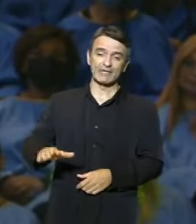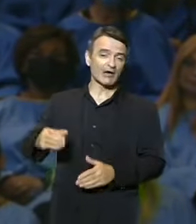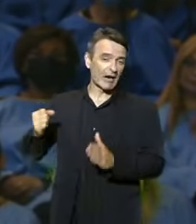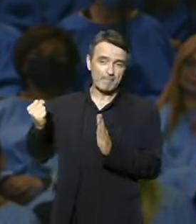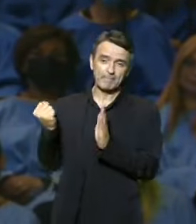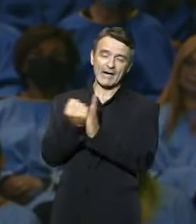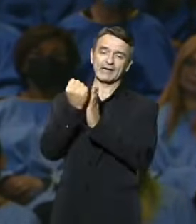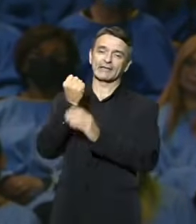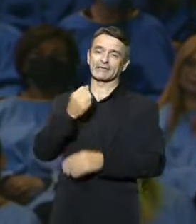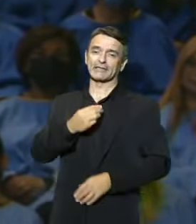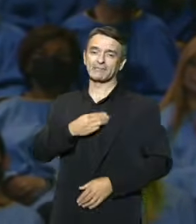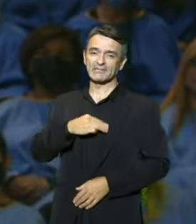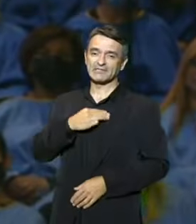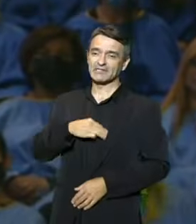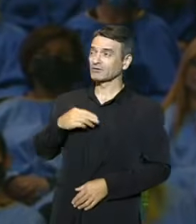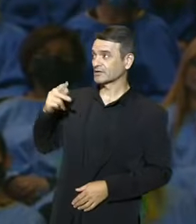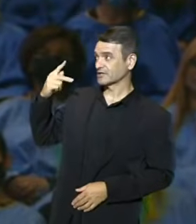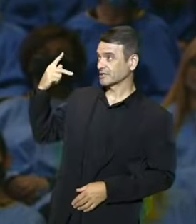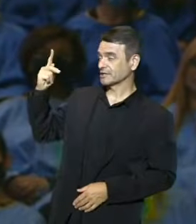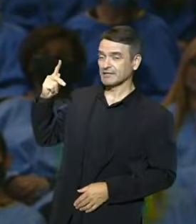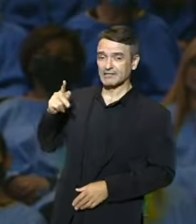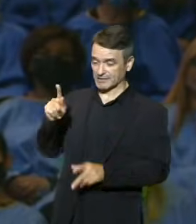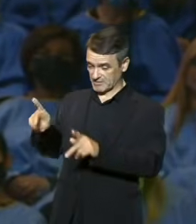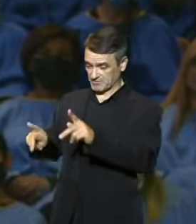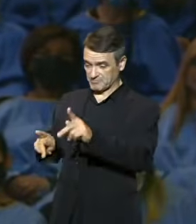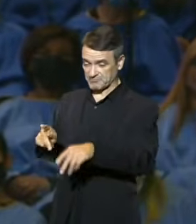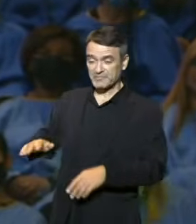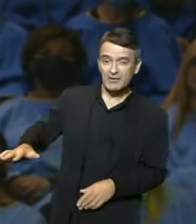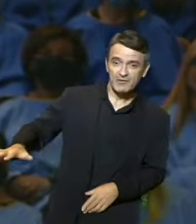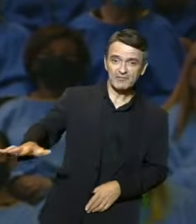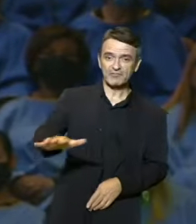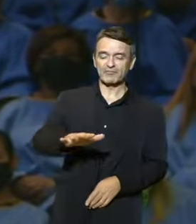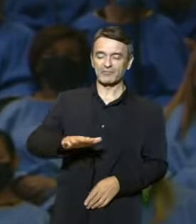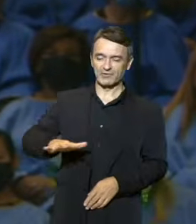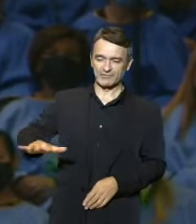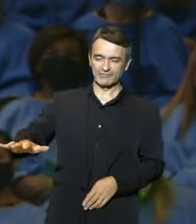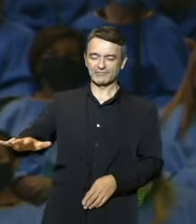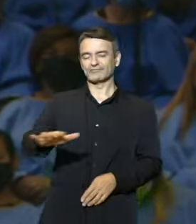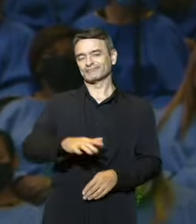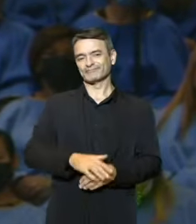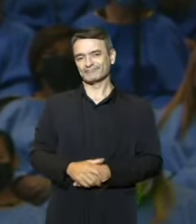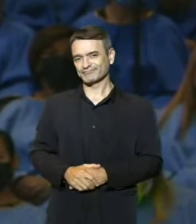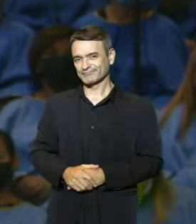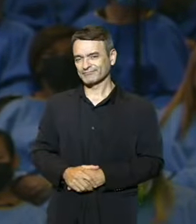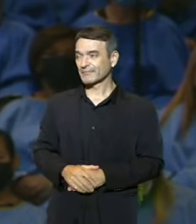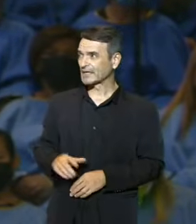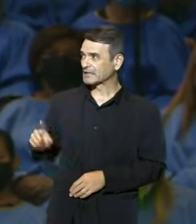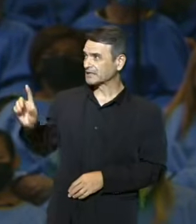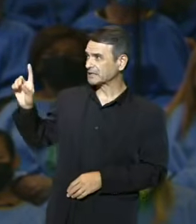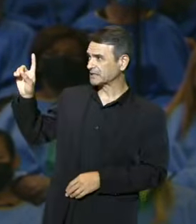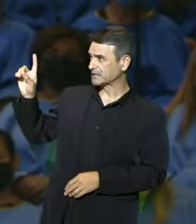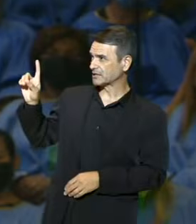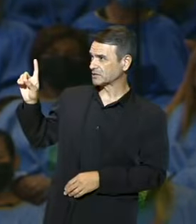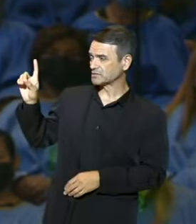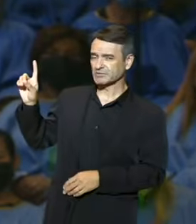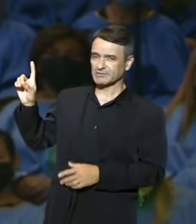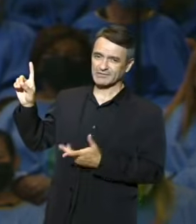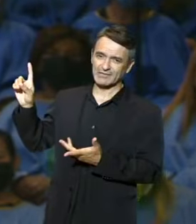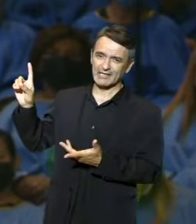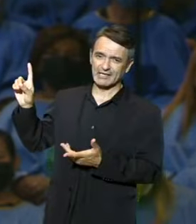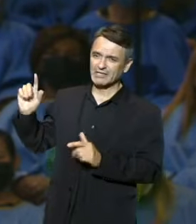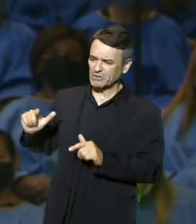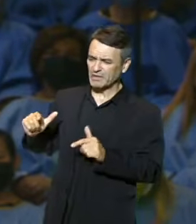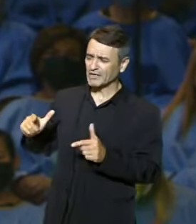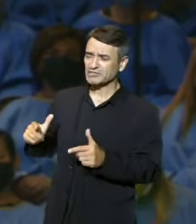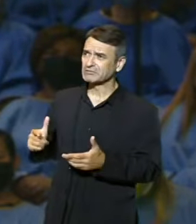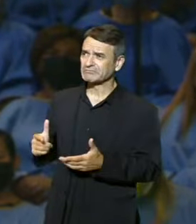da misericórdia de Deus, de um Deus que não age de uma maneira tão pesada